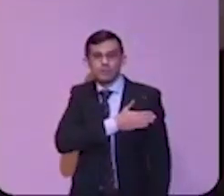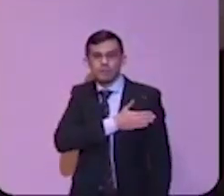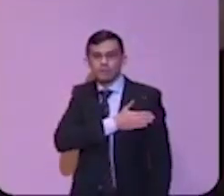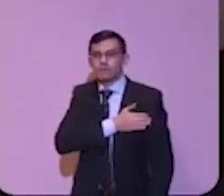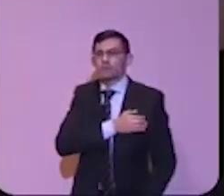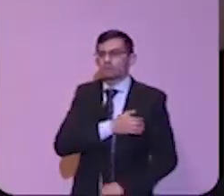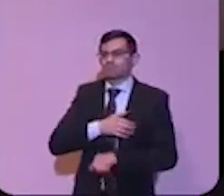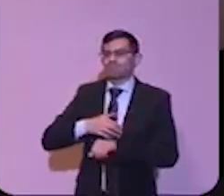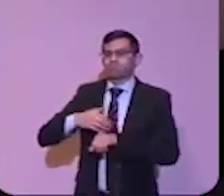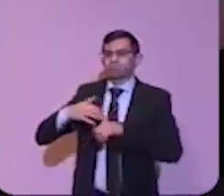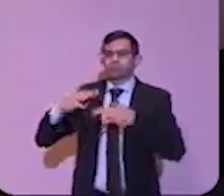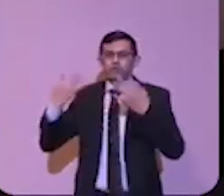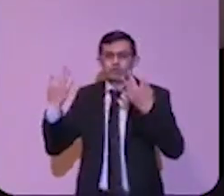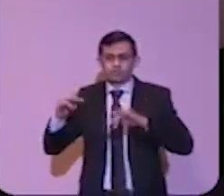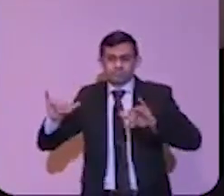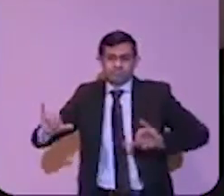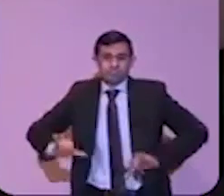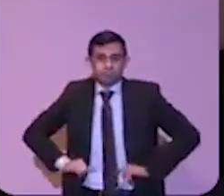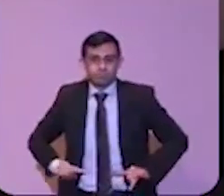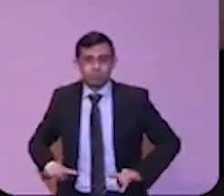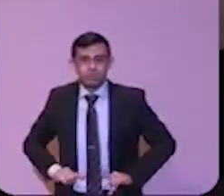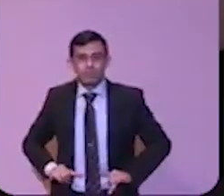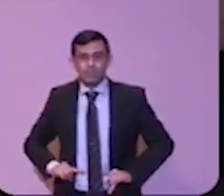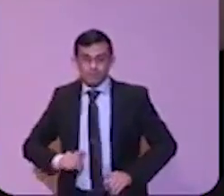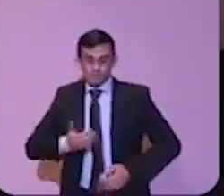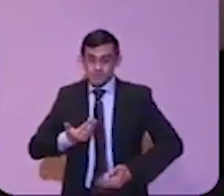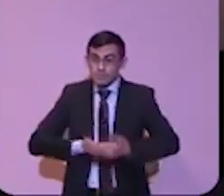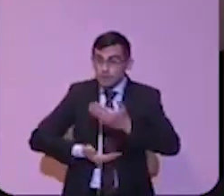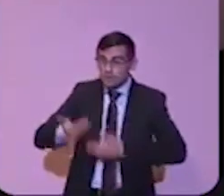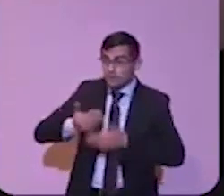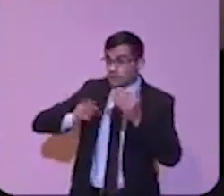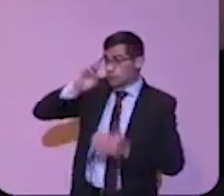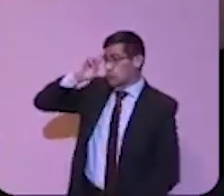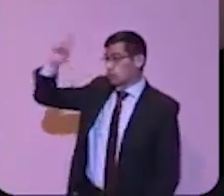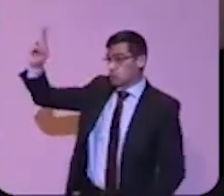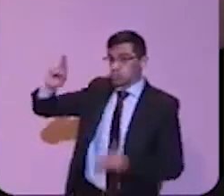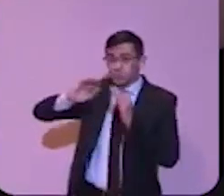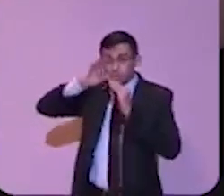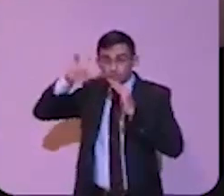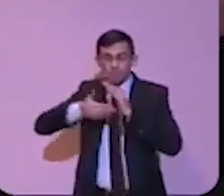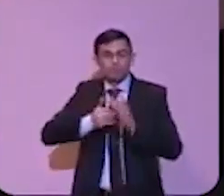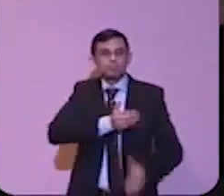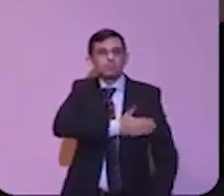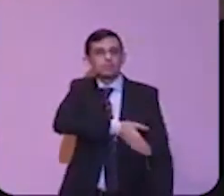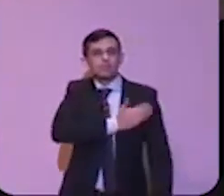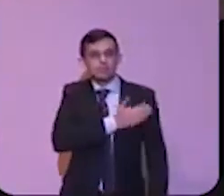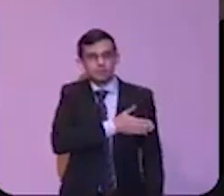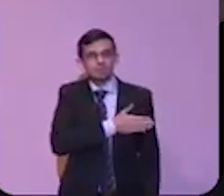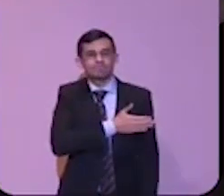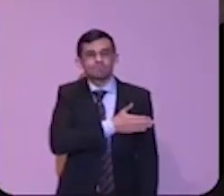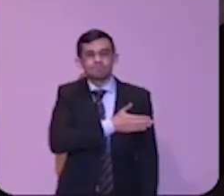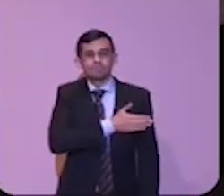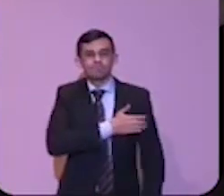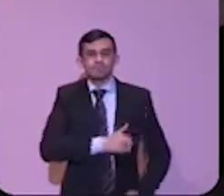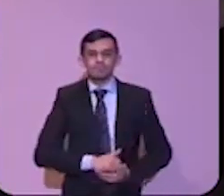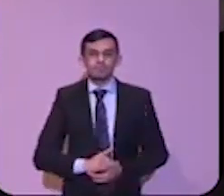perecer. Servir ao Senhor de todo o coração para não perecer.